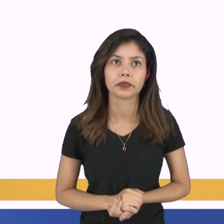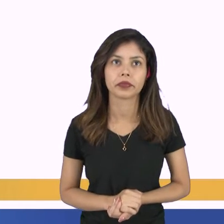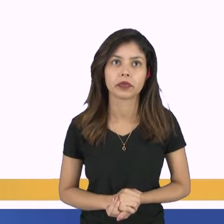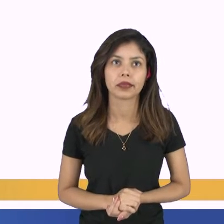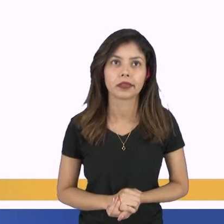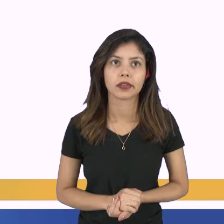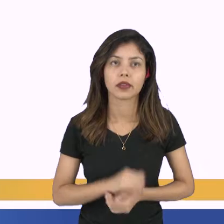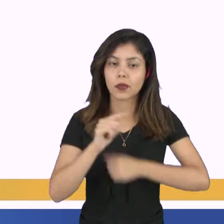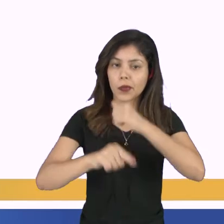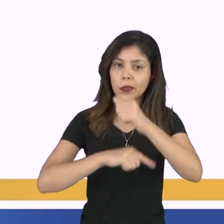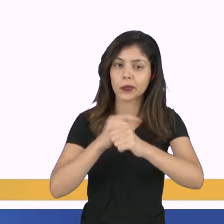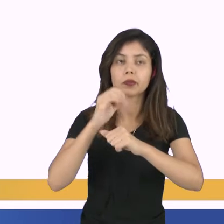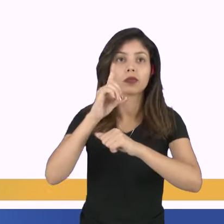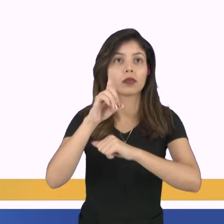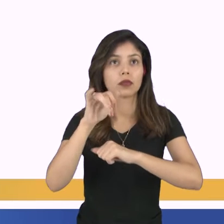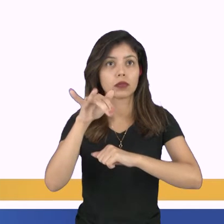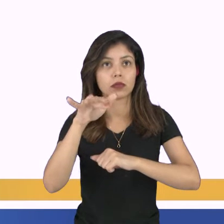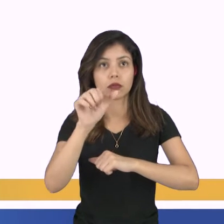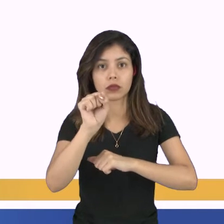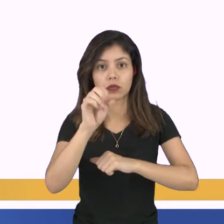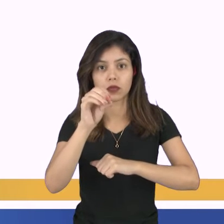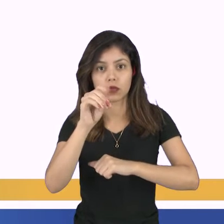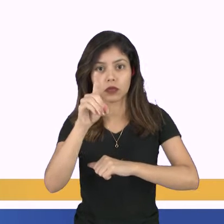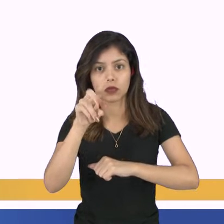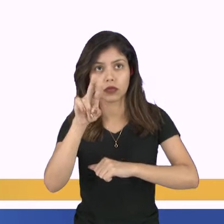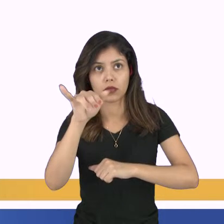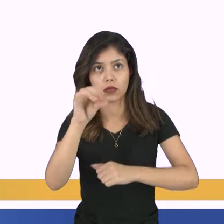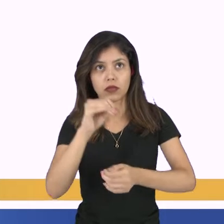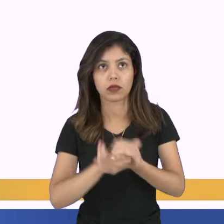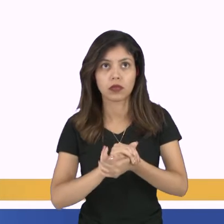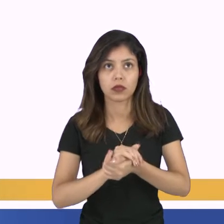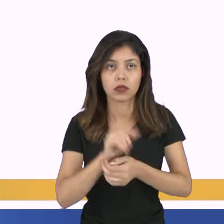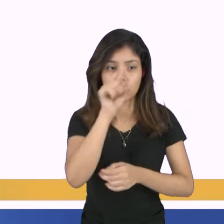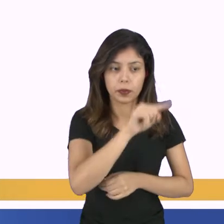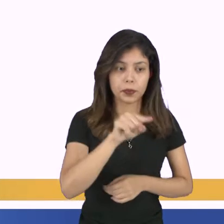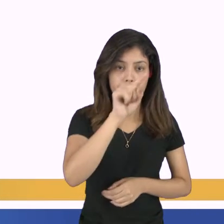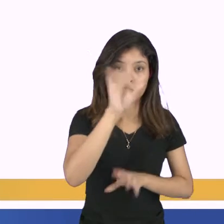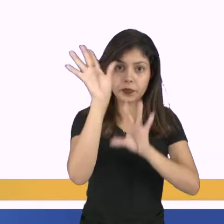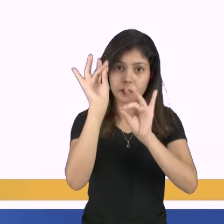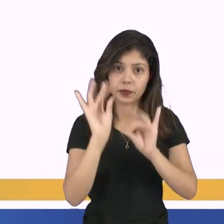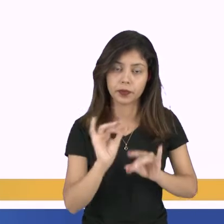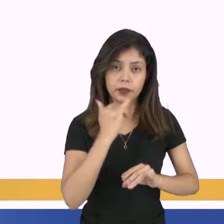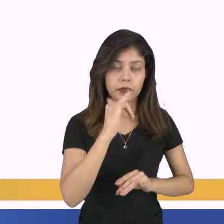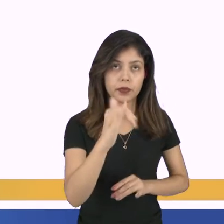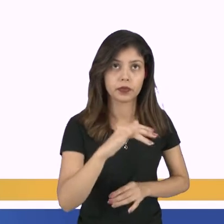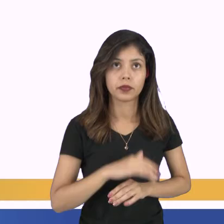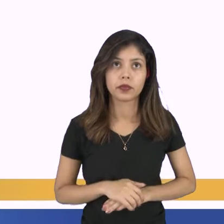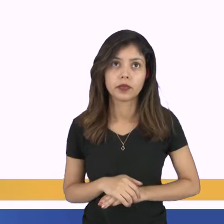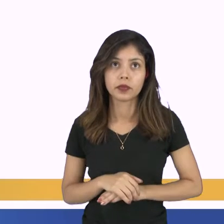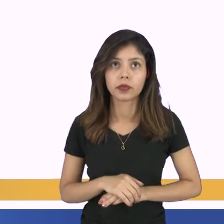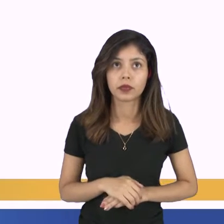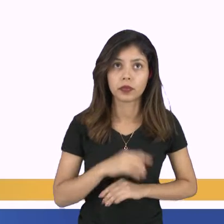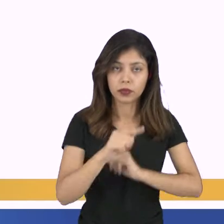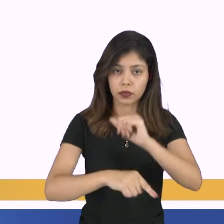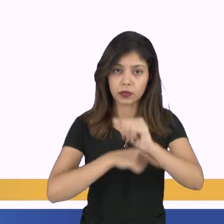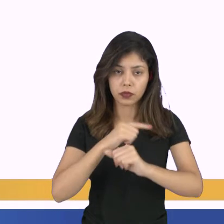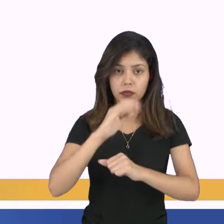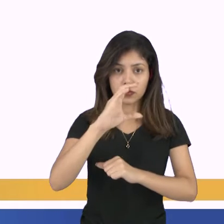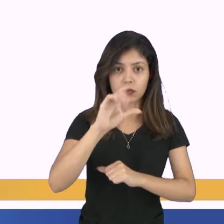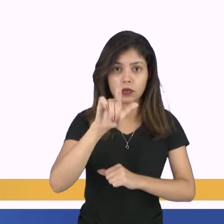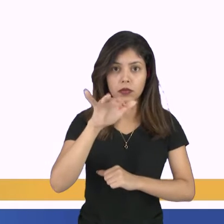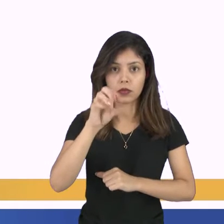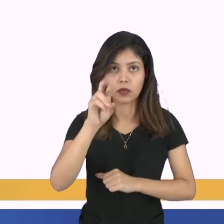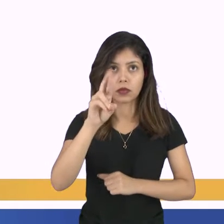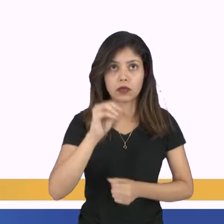um átomo de sódio com as suas camadas eletrônicas e a quantidade de elétrons em cada uma delas. Nós temos o átomo de